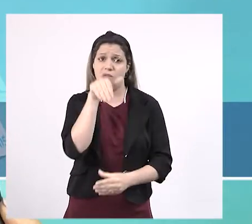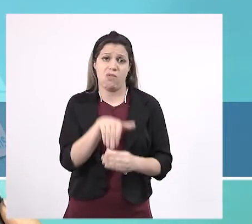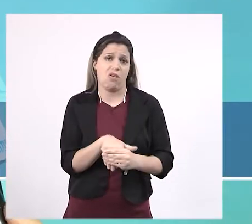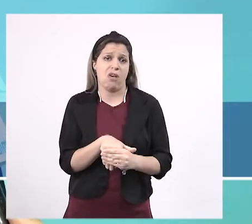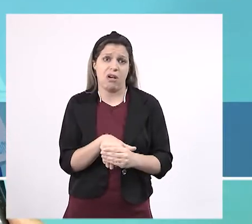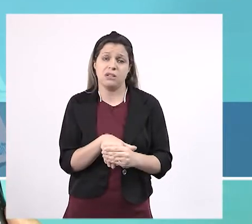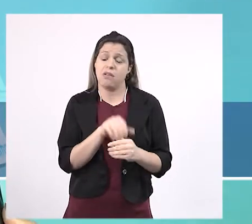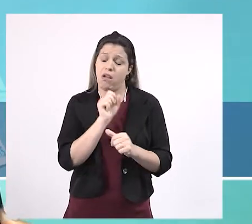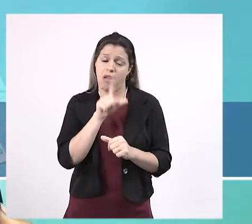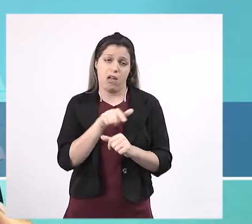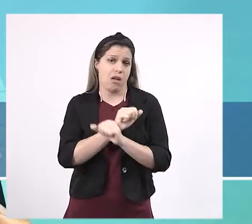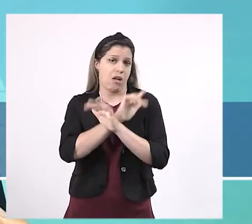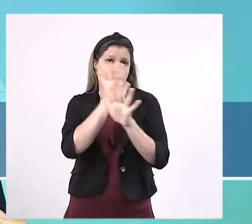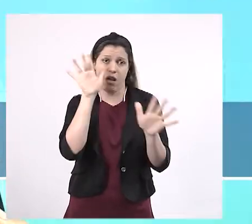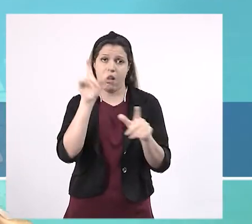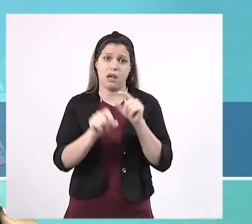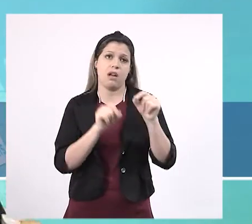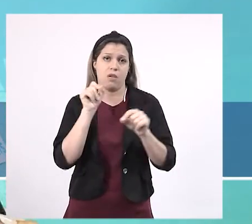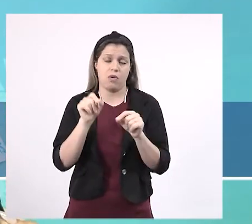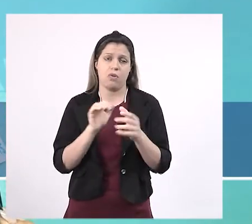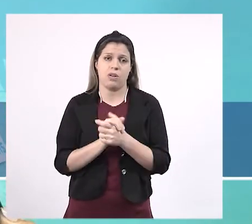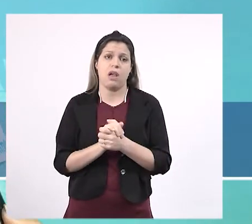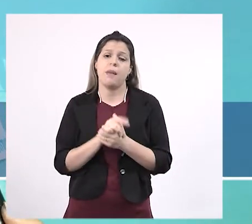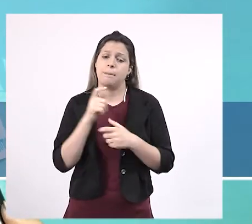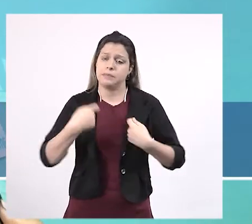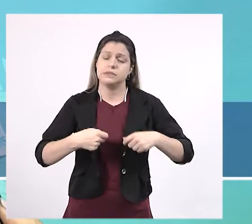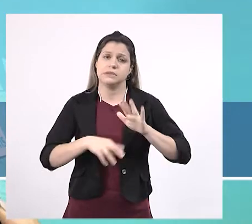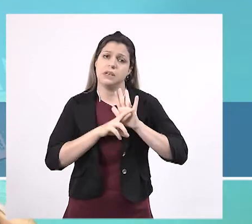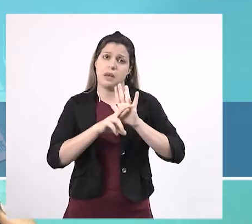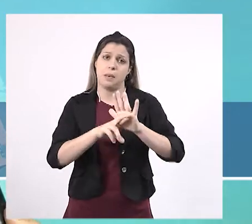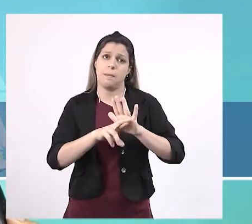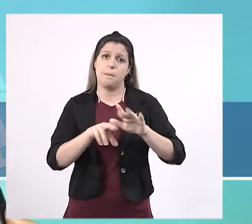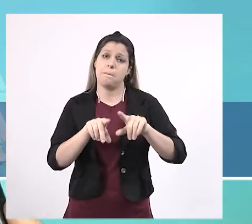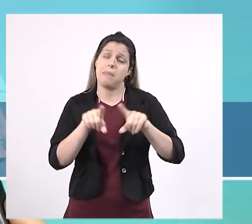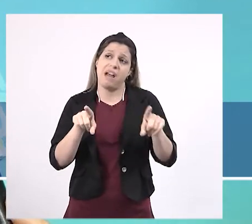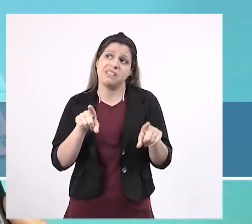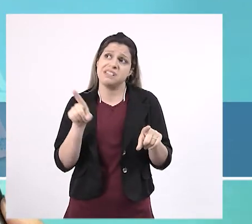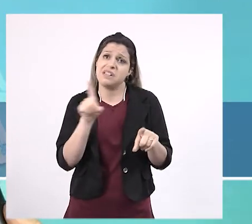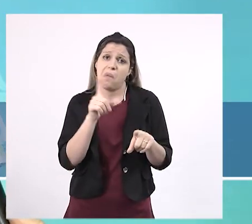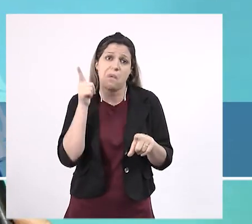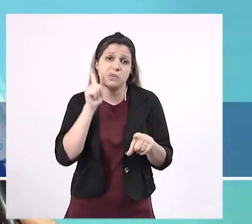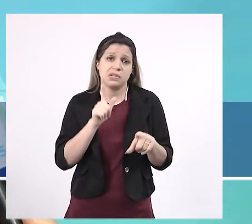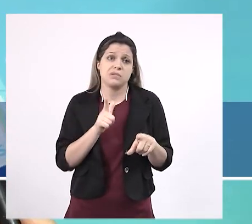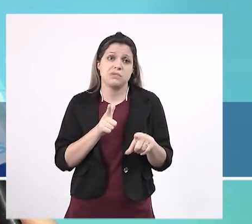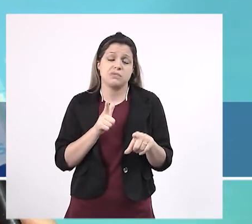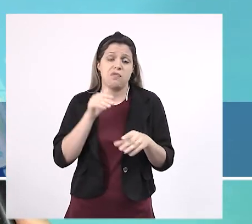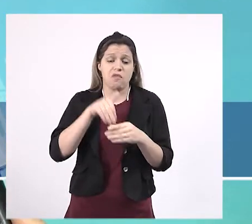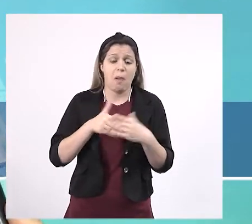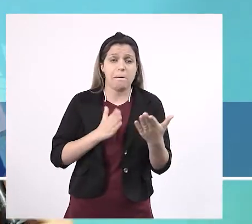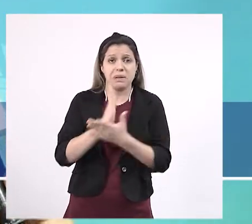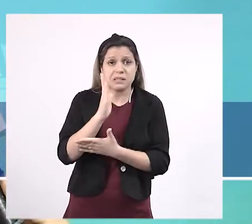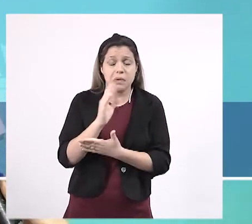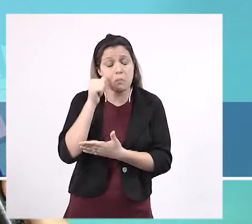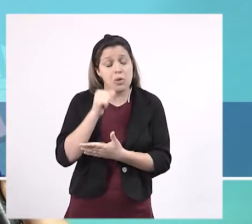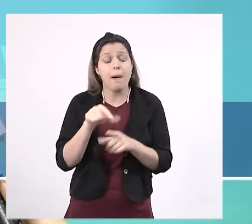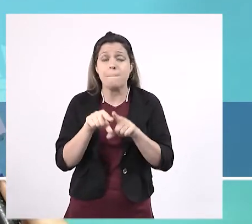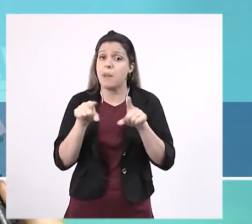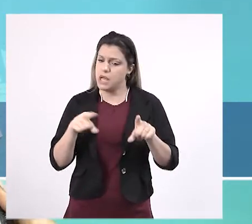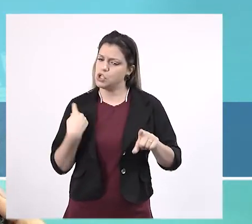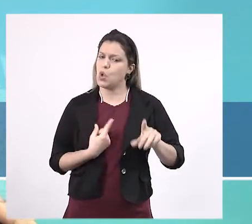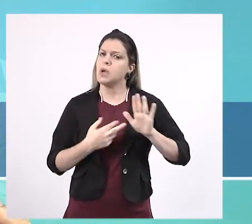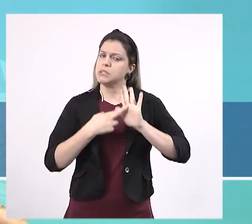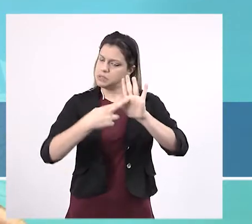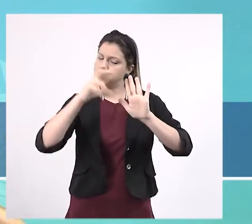lei eleitoral é clara no negócio da representatividade. Não foi eleita nenhuma mulher, mas aqui nós estamos